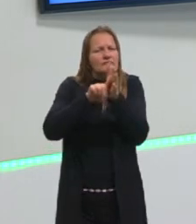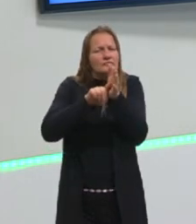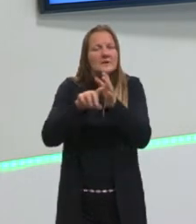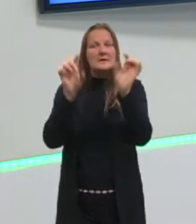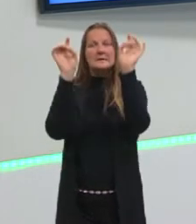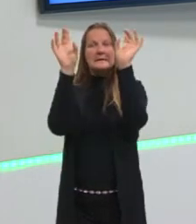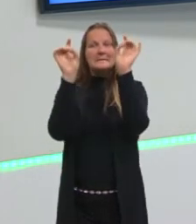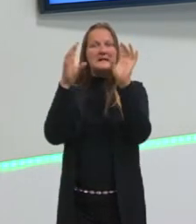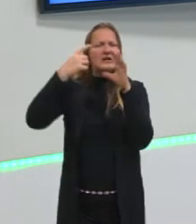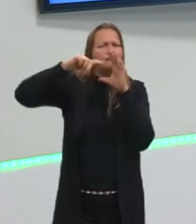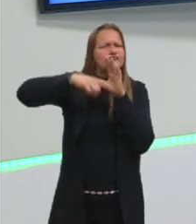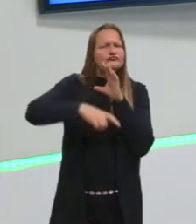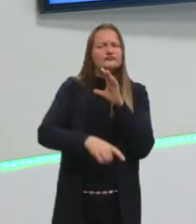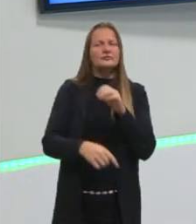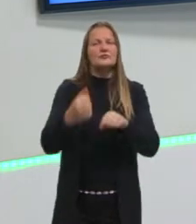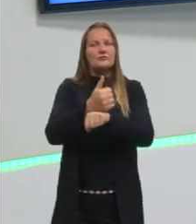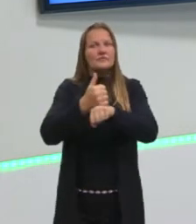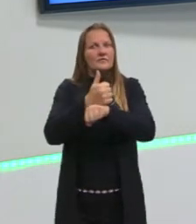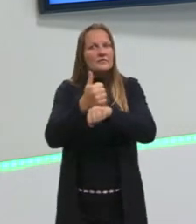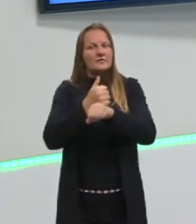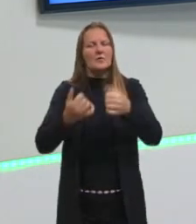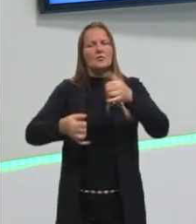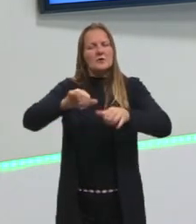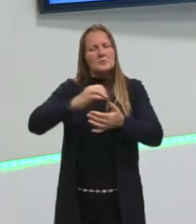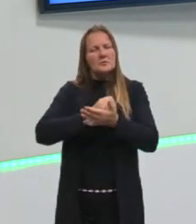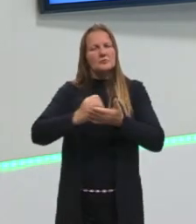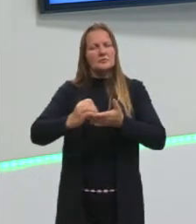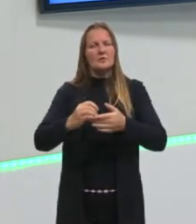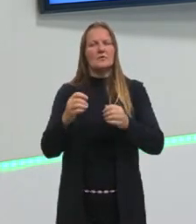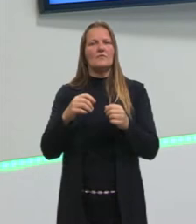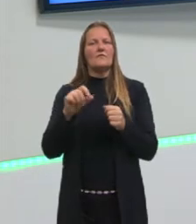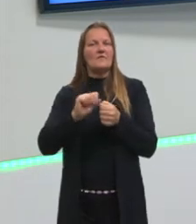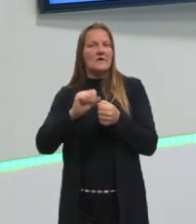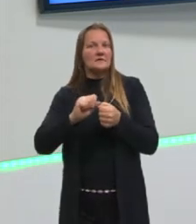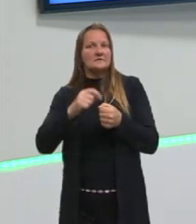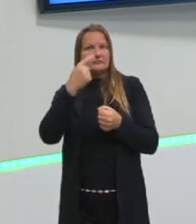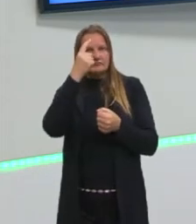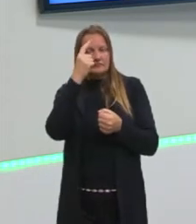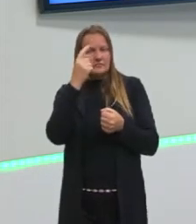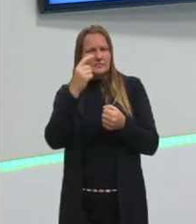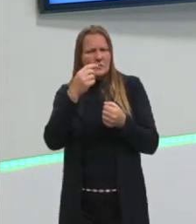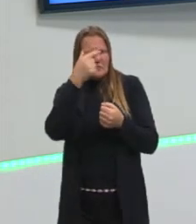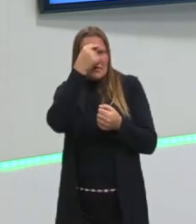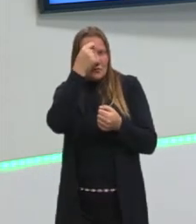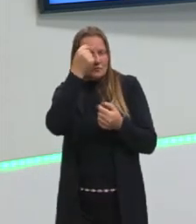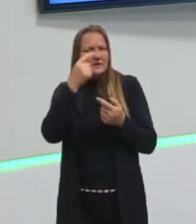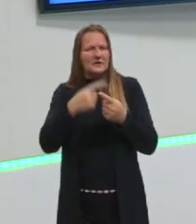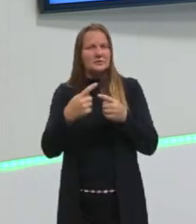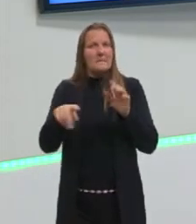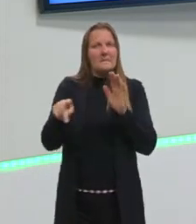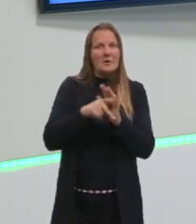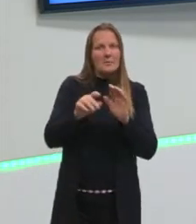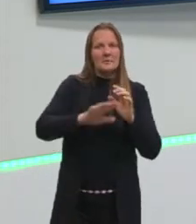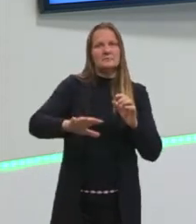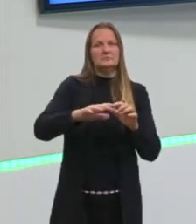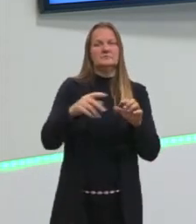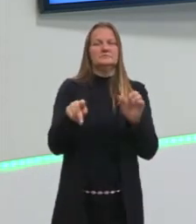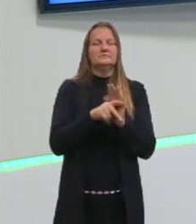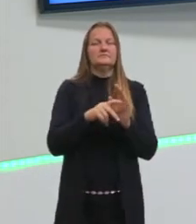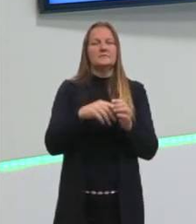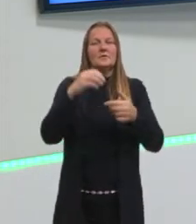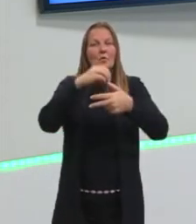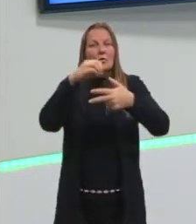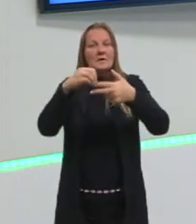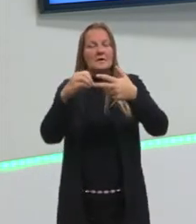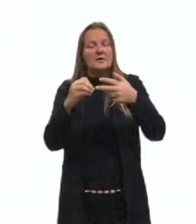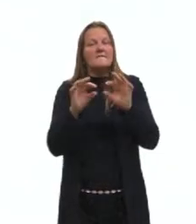especializa nessa área de química orgânica né quem faz graduação e pós-graduação na área como a gente está falando do Enem